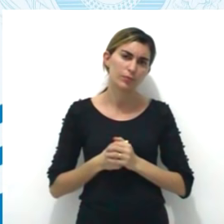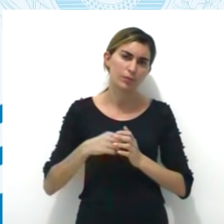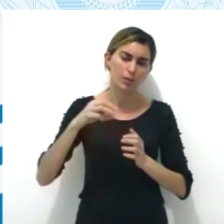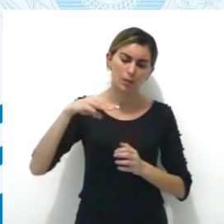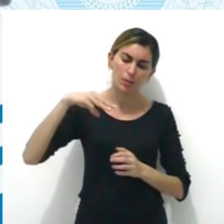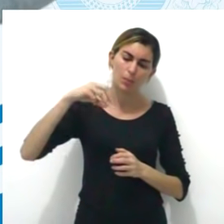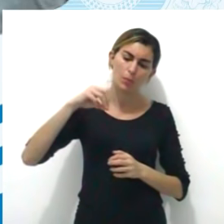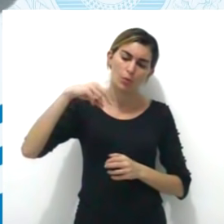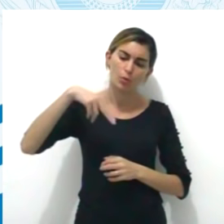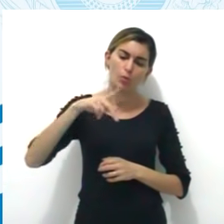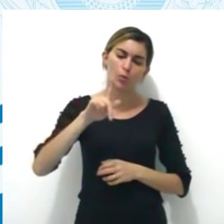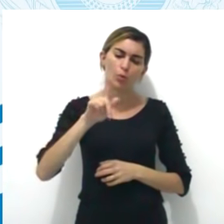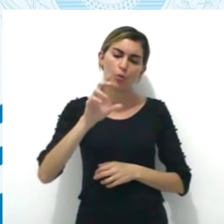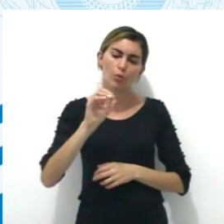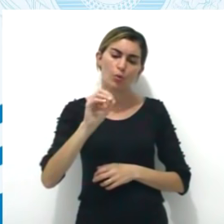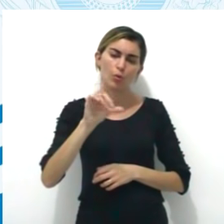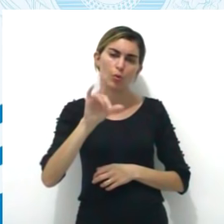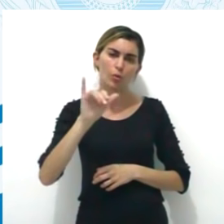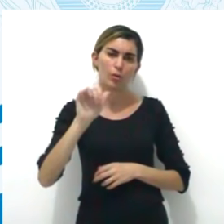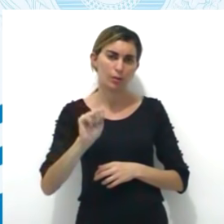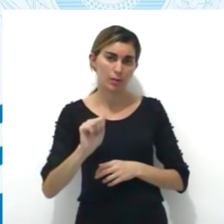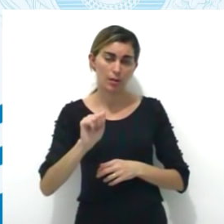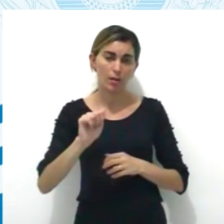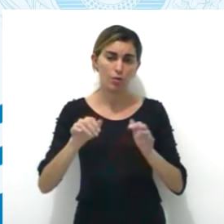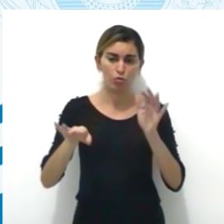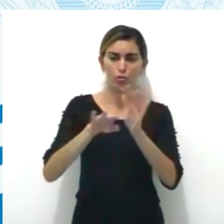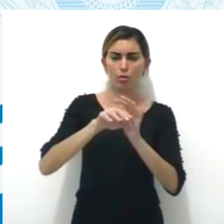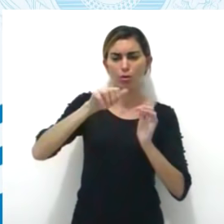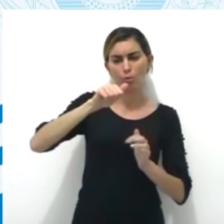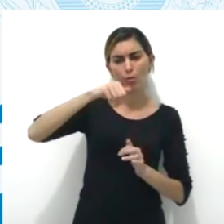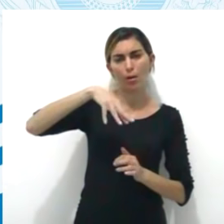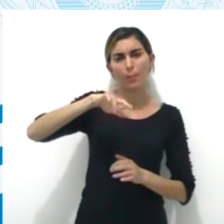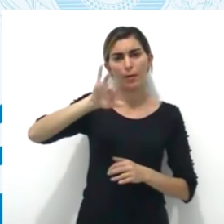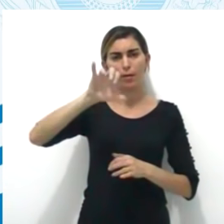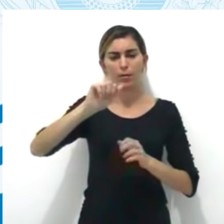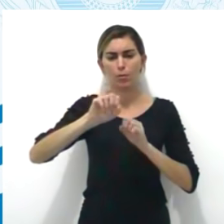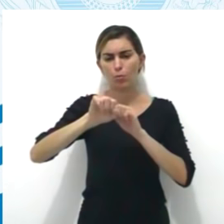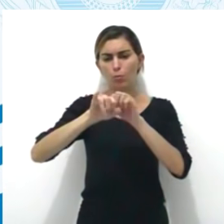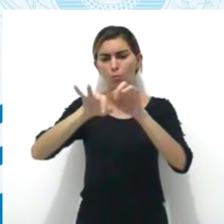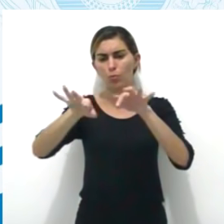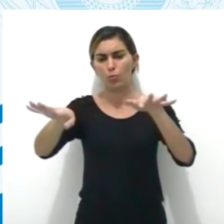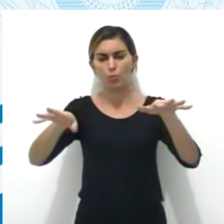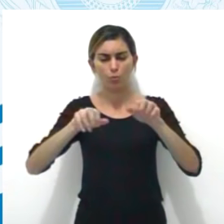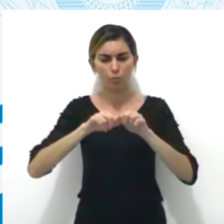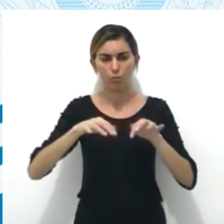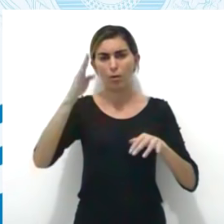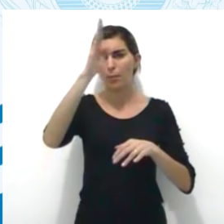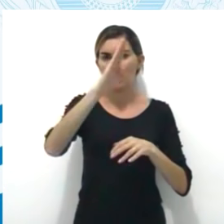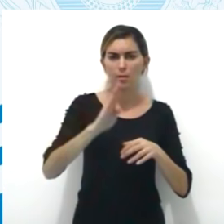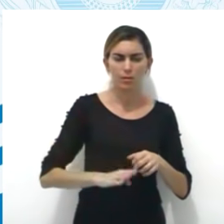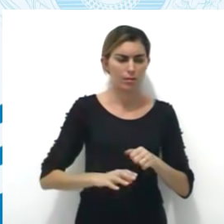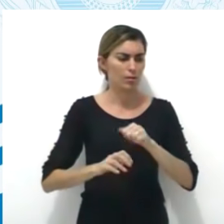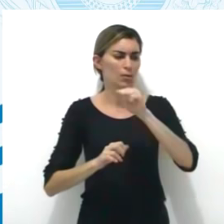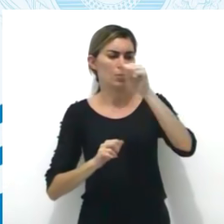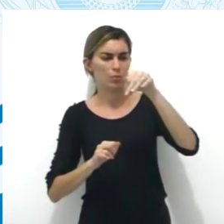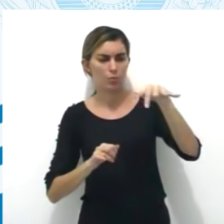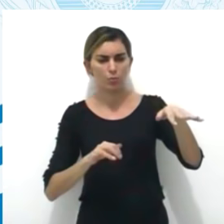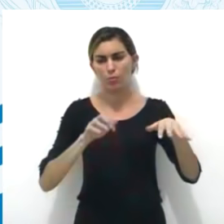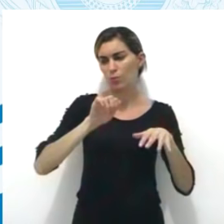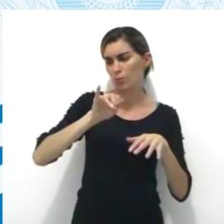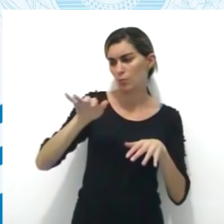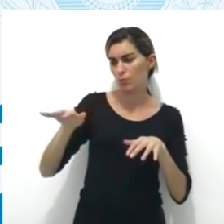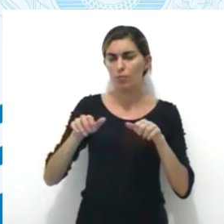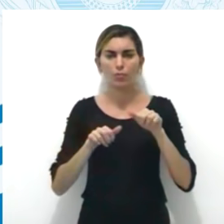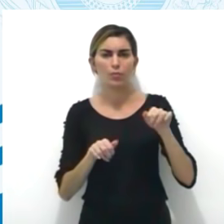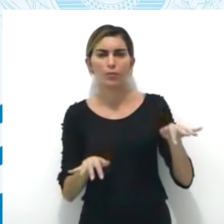Da Mongólia. Assim que chegaram à América, foram se espalhando pelo Brasil. Então,